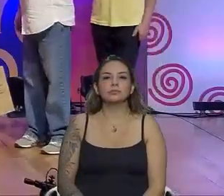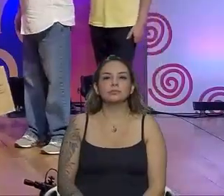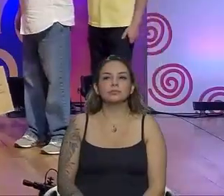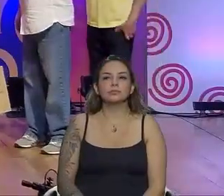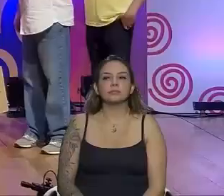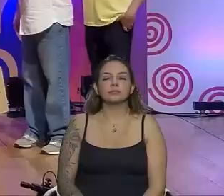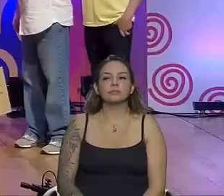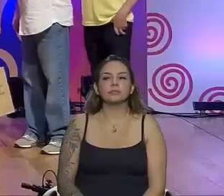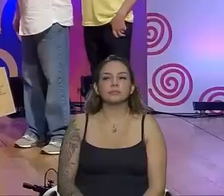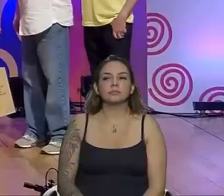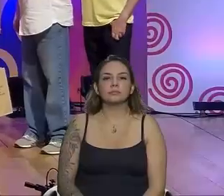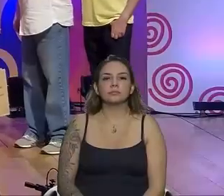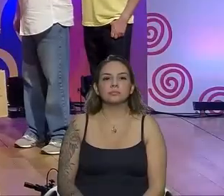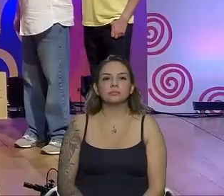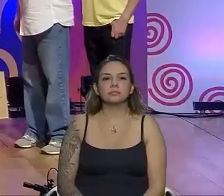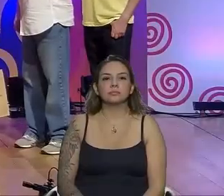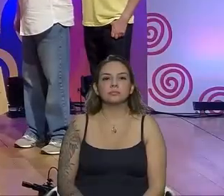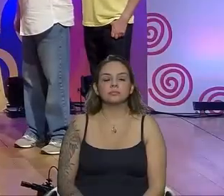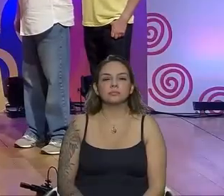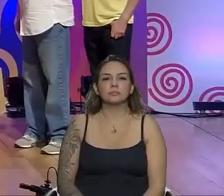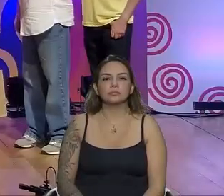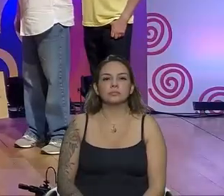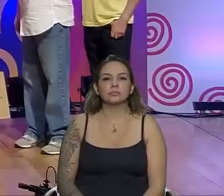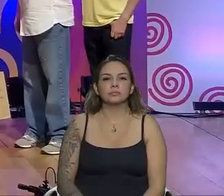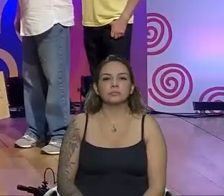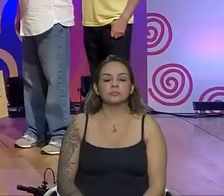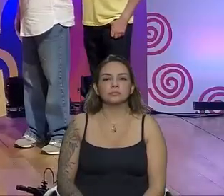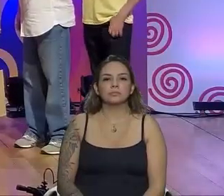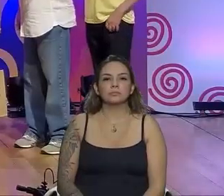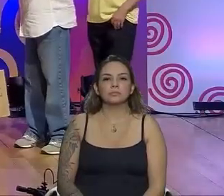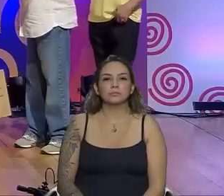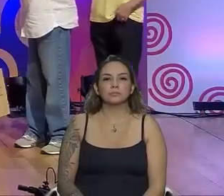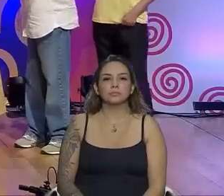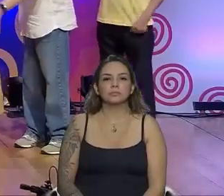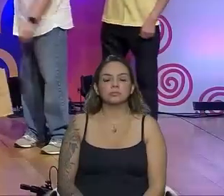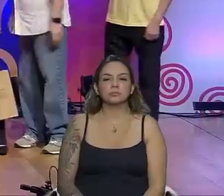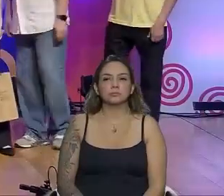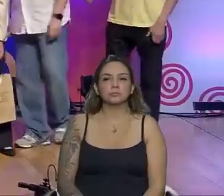Nossos sentimentos pelo falecimento da diretora Adriana Paiva.